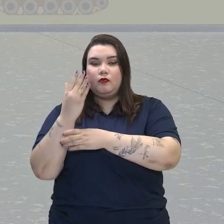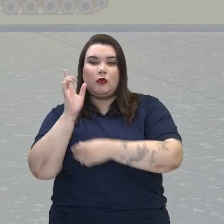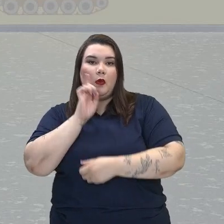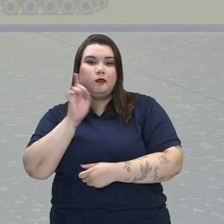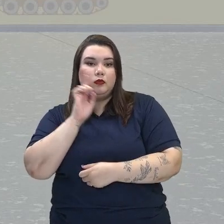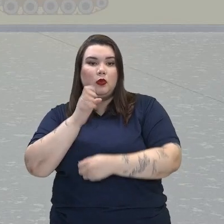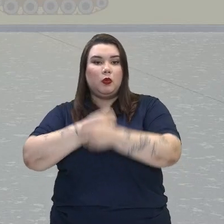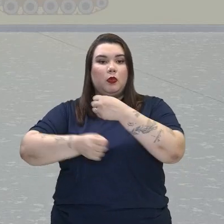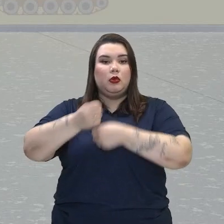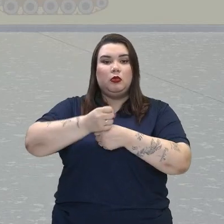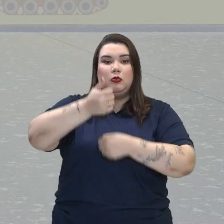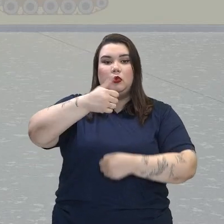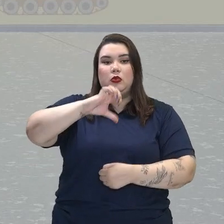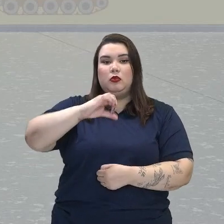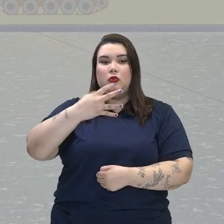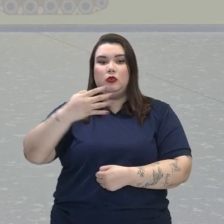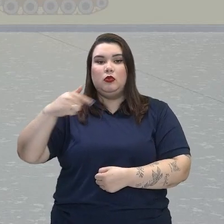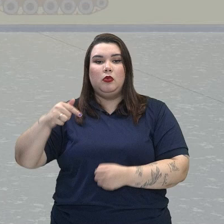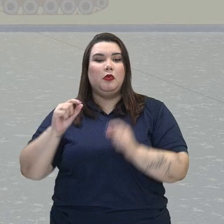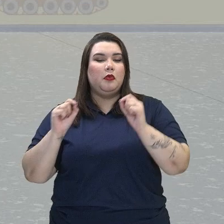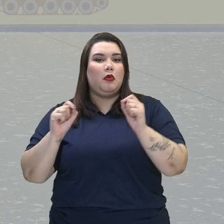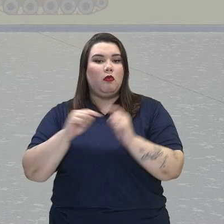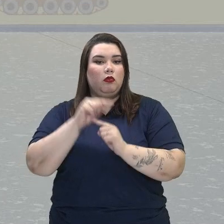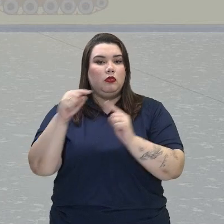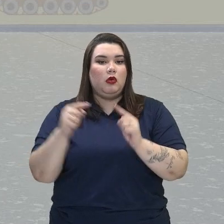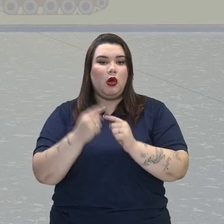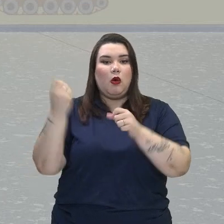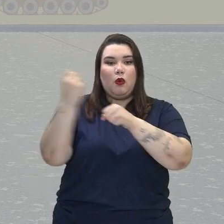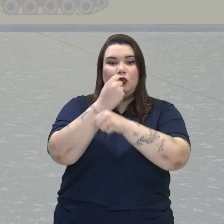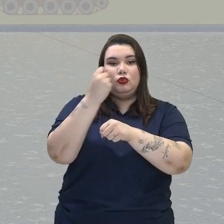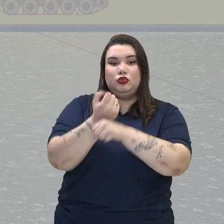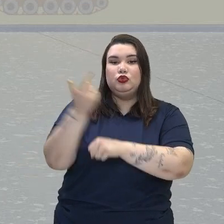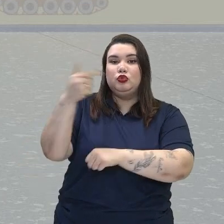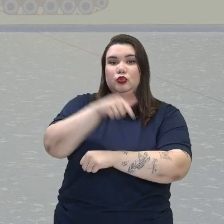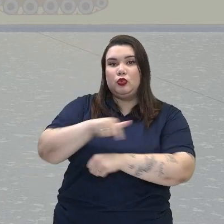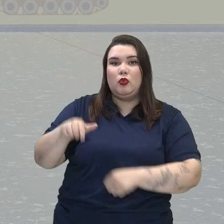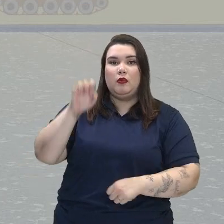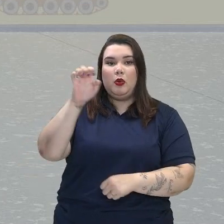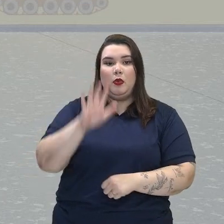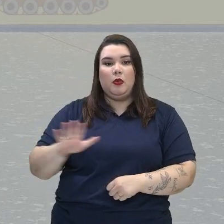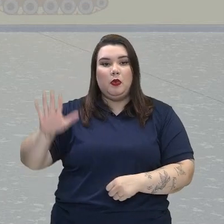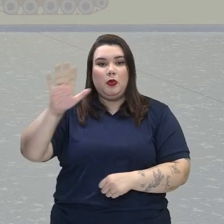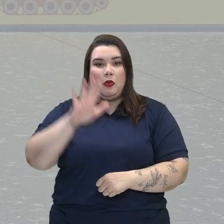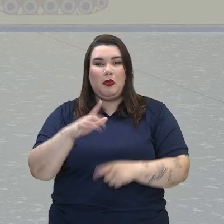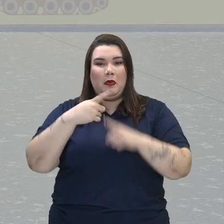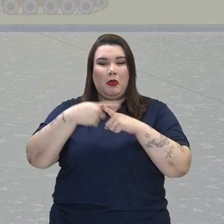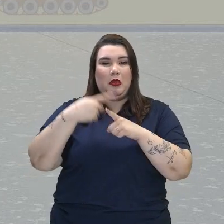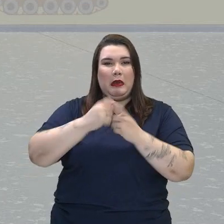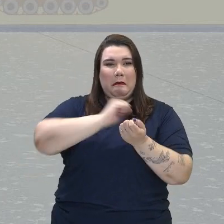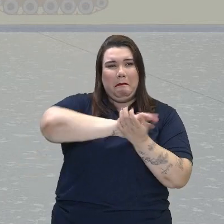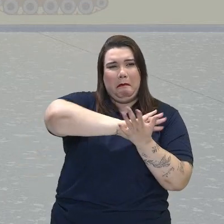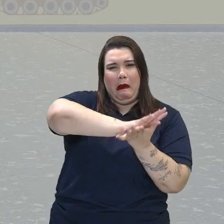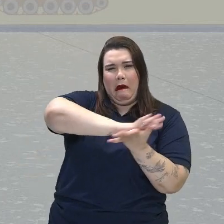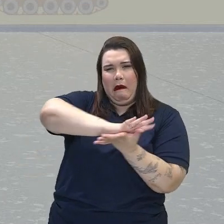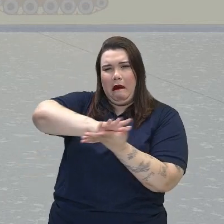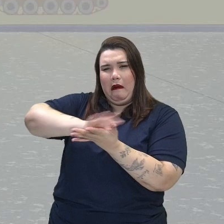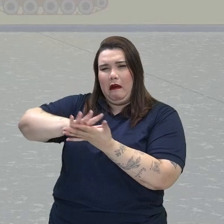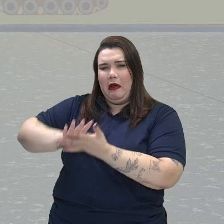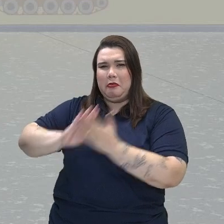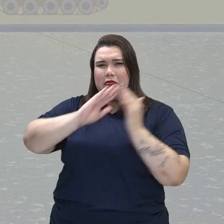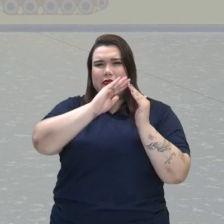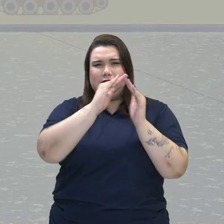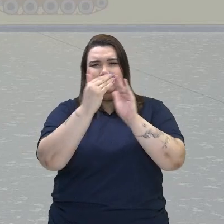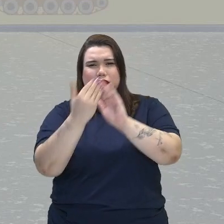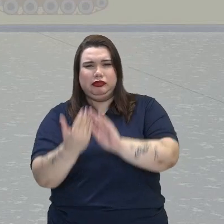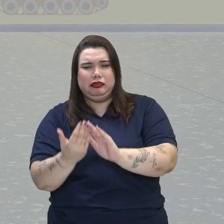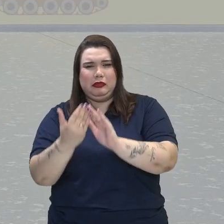1947. O objetivo era reconstruir a Europa Ocidental, que foi profundamente devastada após,